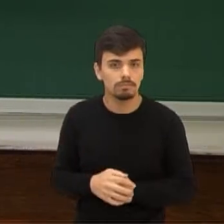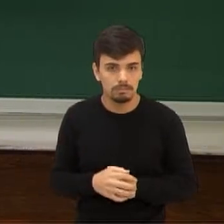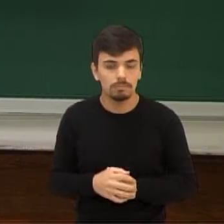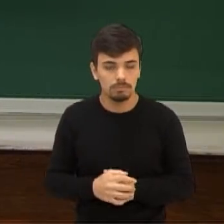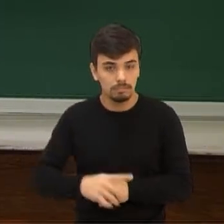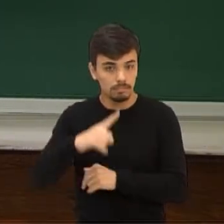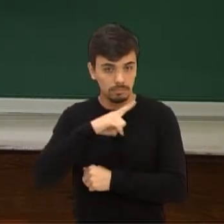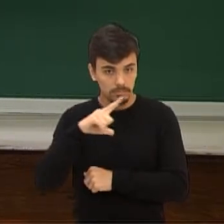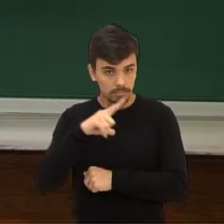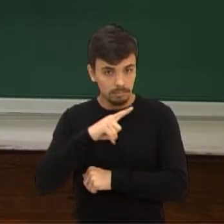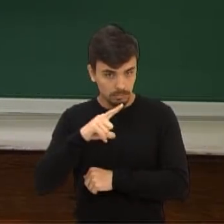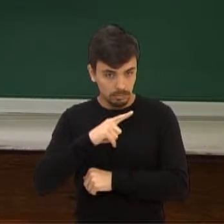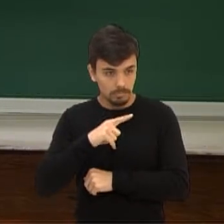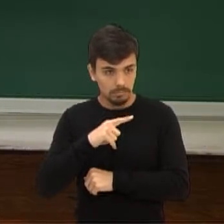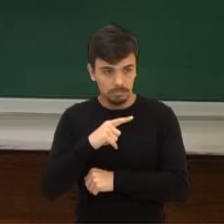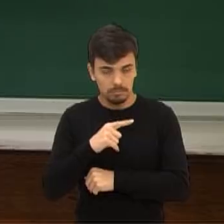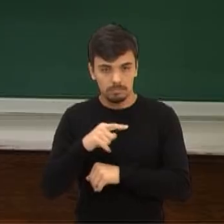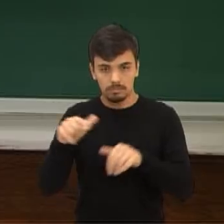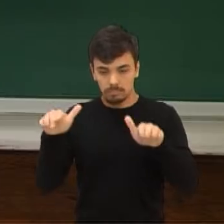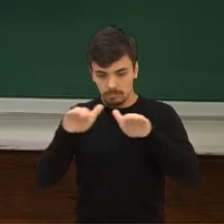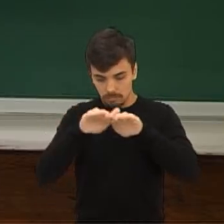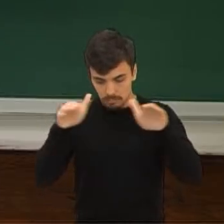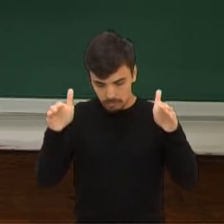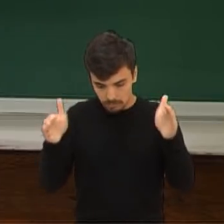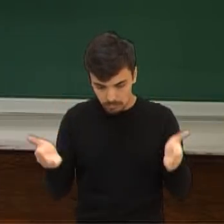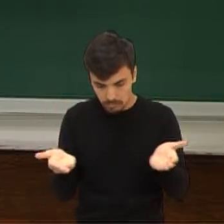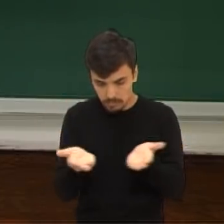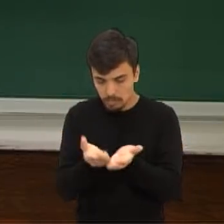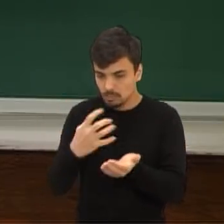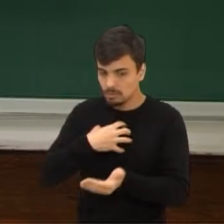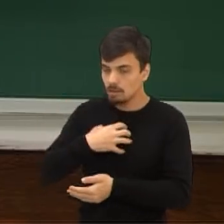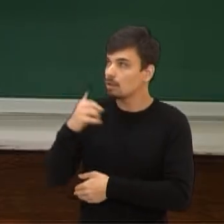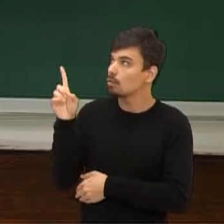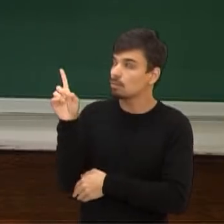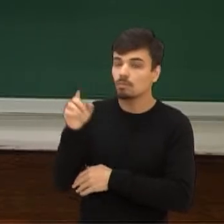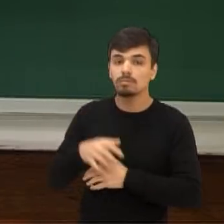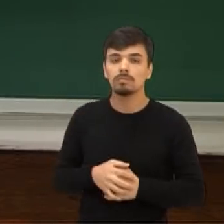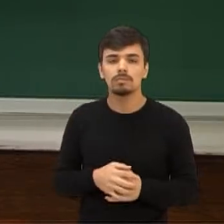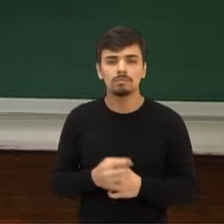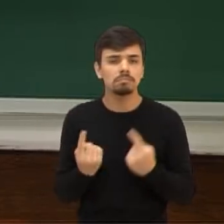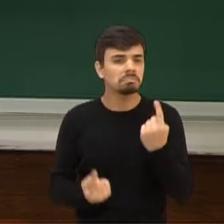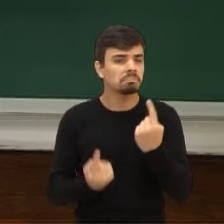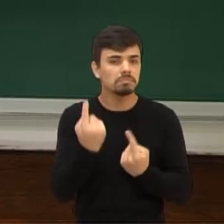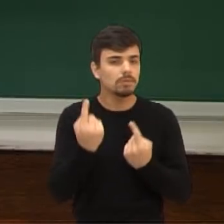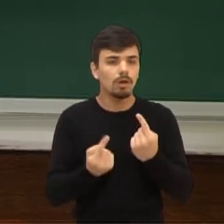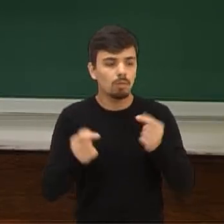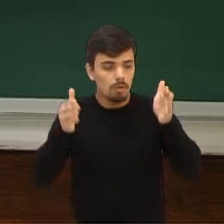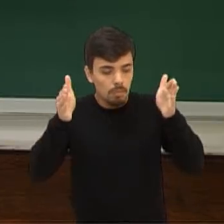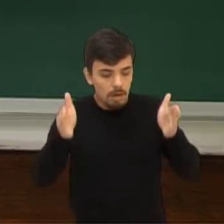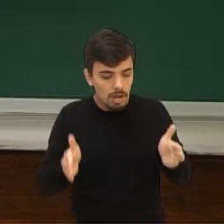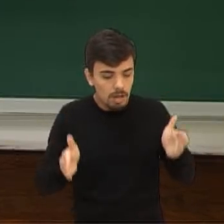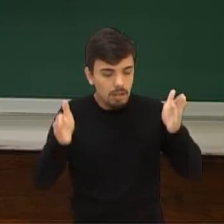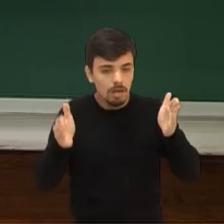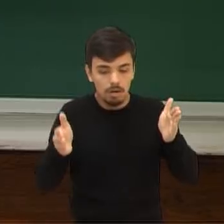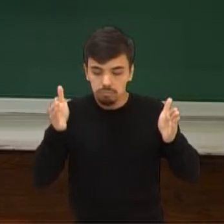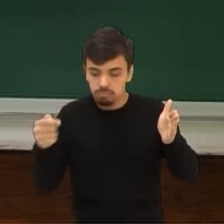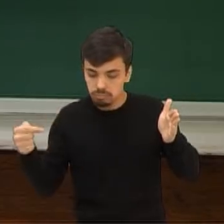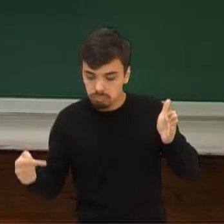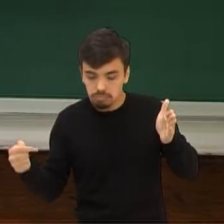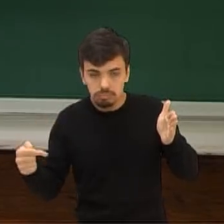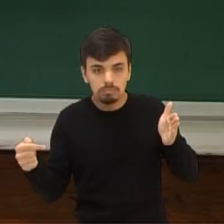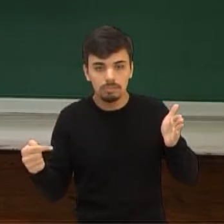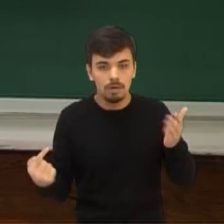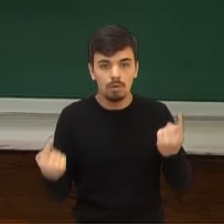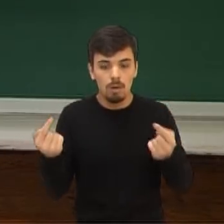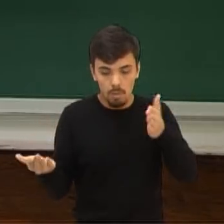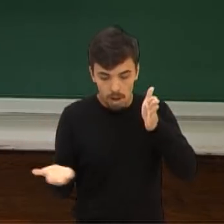Nós temos este formato de caixa. Quais são as faces laterais? Quais vão ser